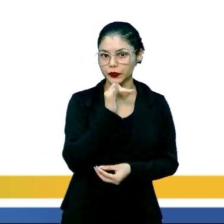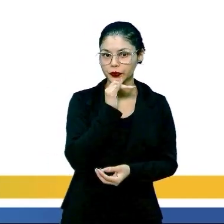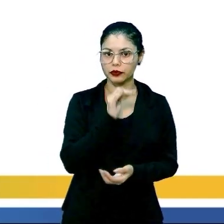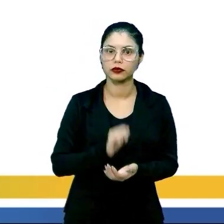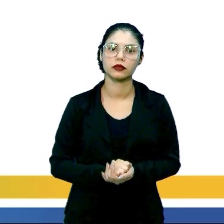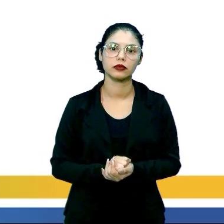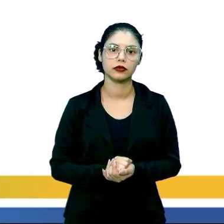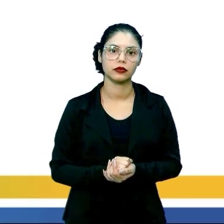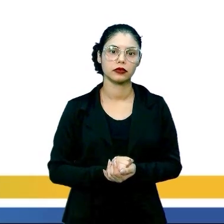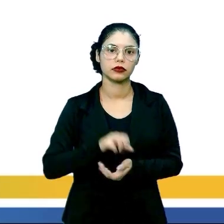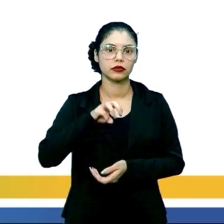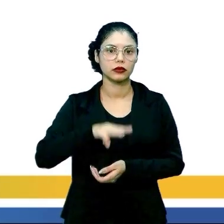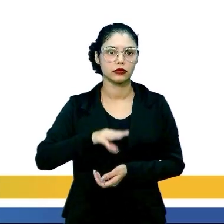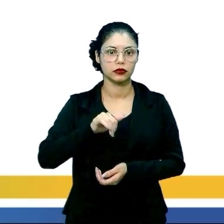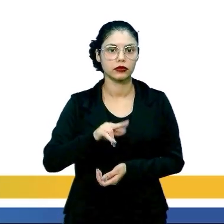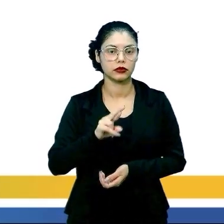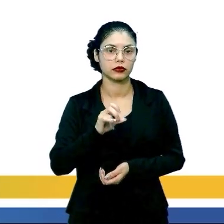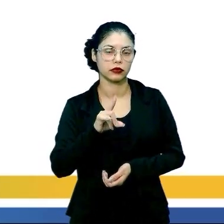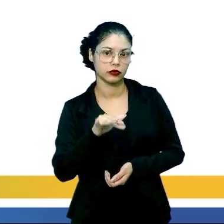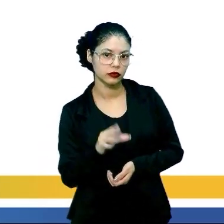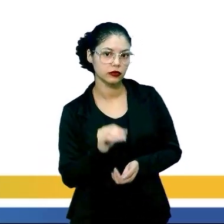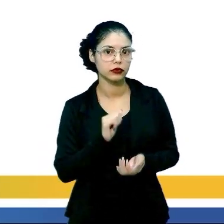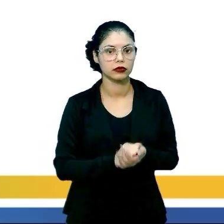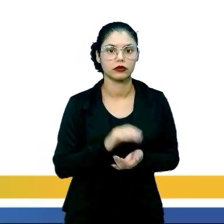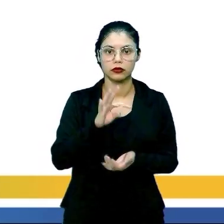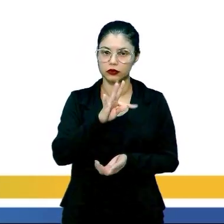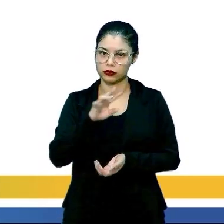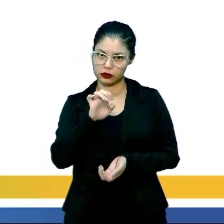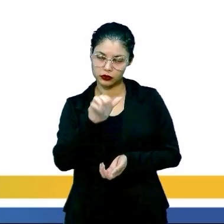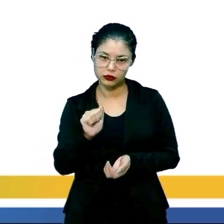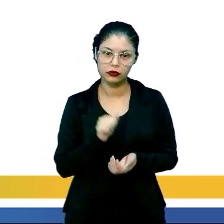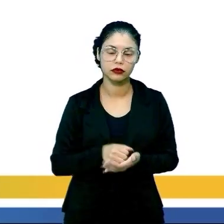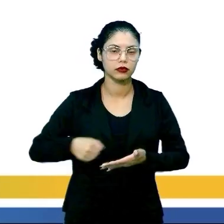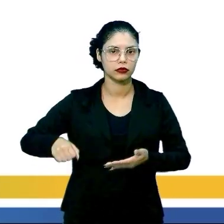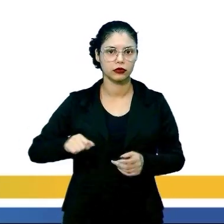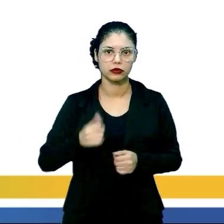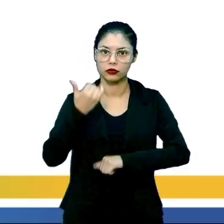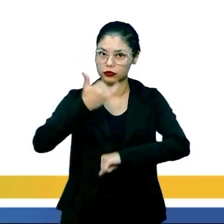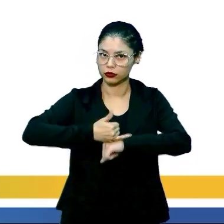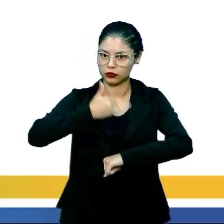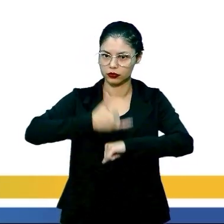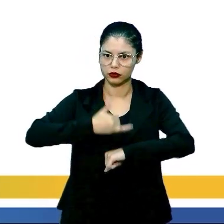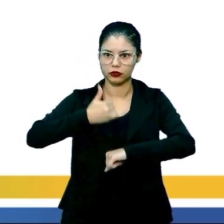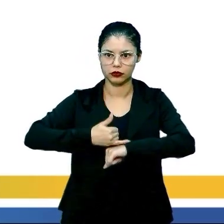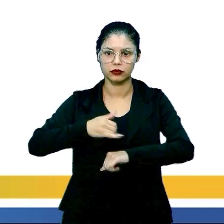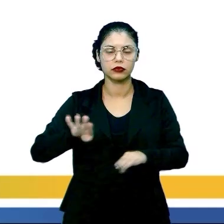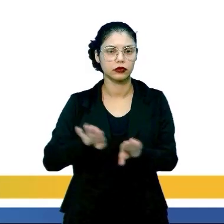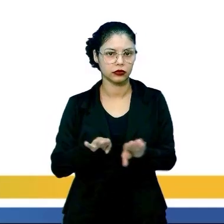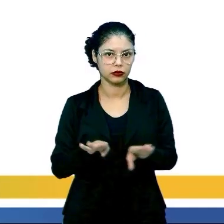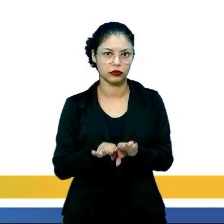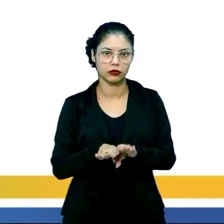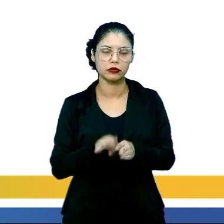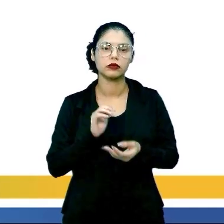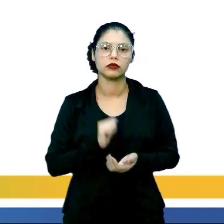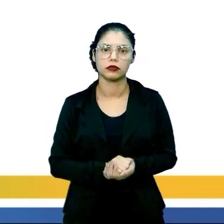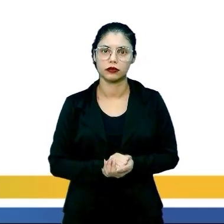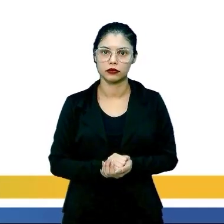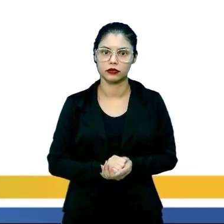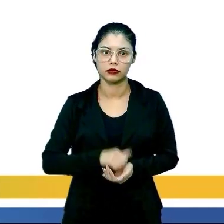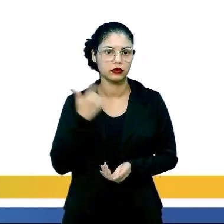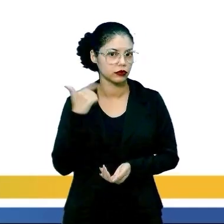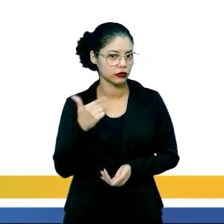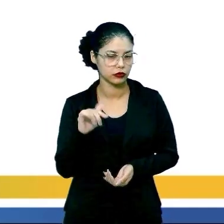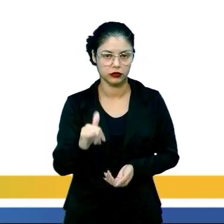exemplo, alguns maquinários, um tear, ferros de engomar, que nós temos hoje elétricos, mas naquela época não